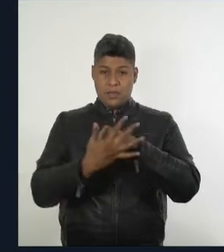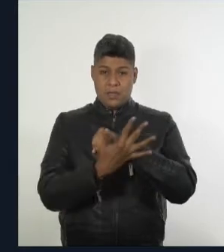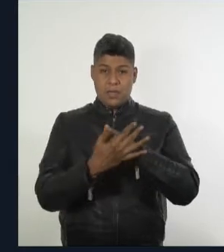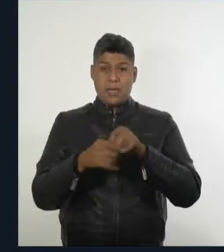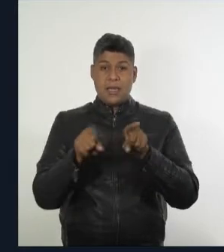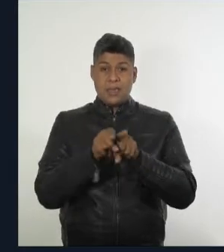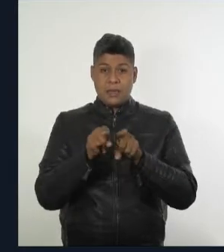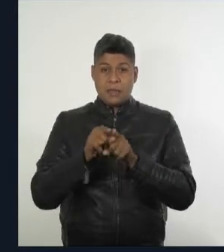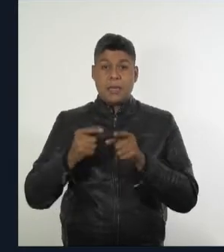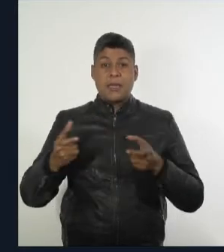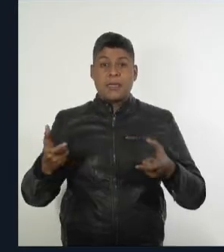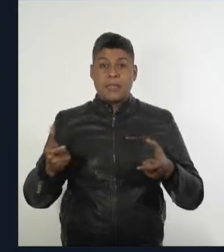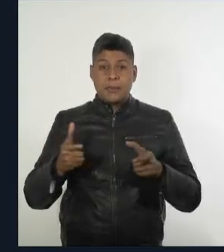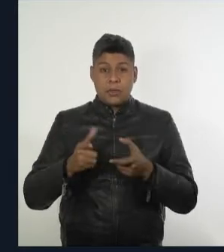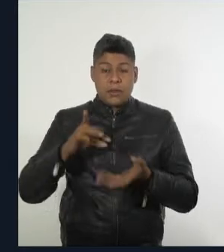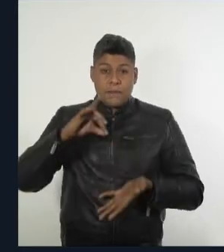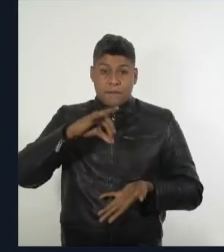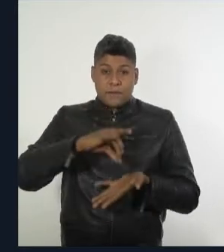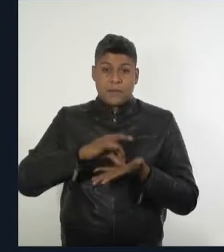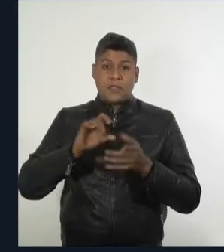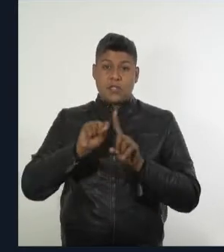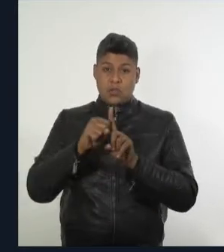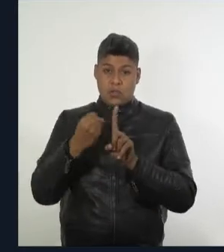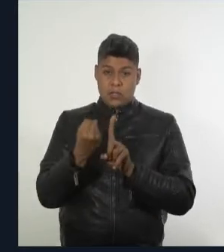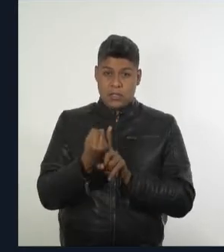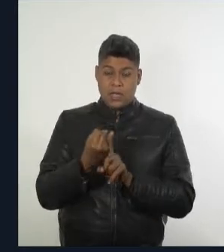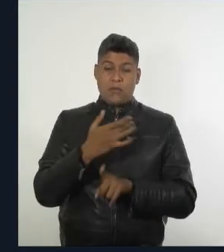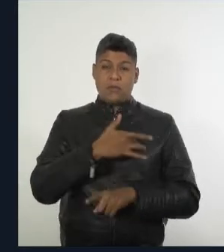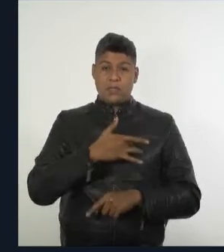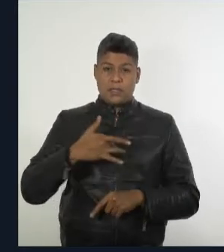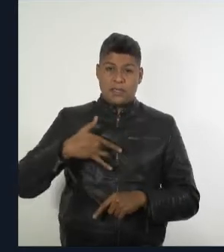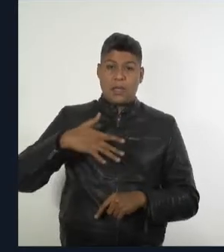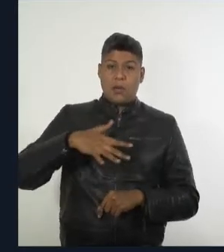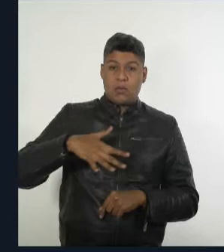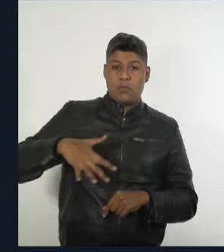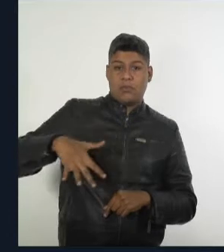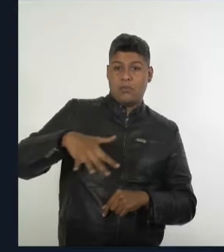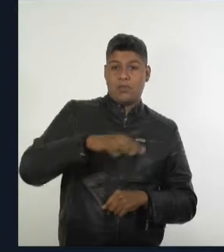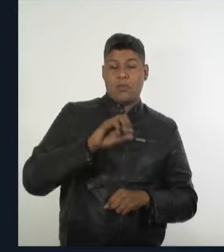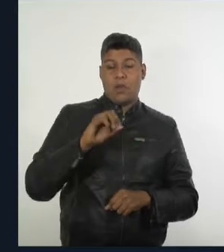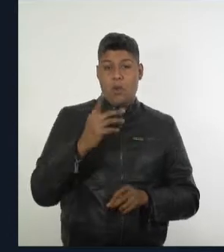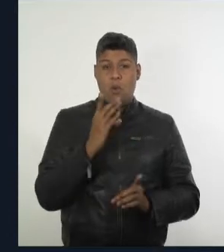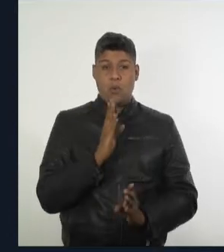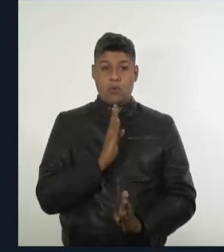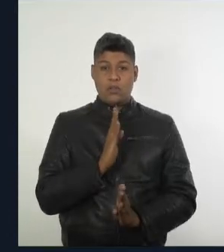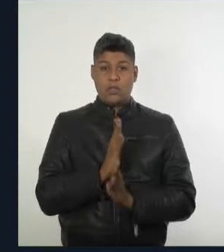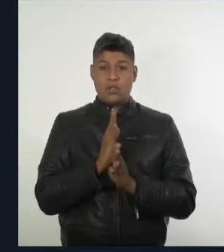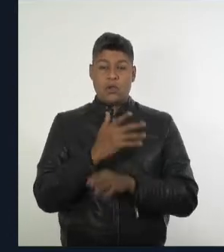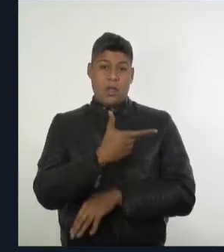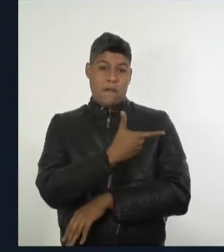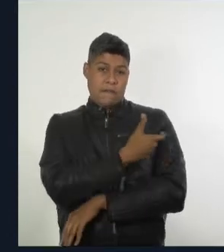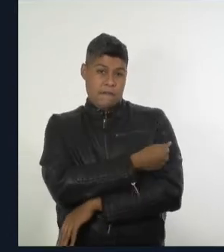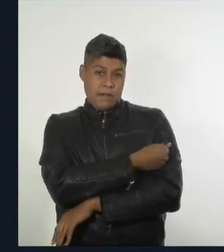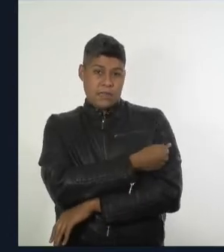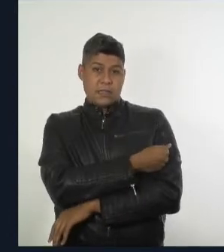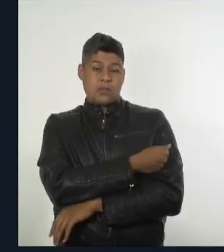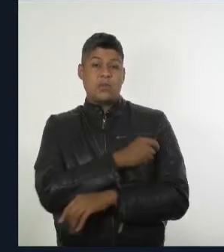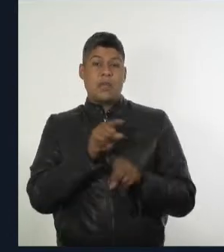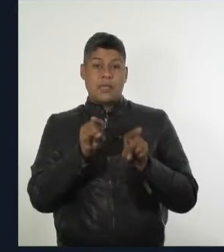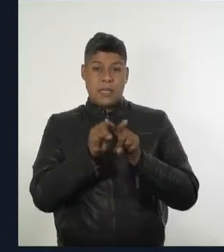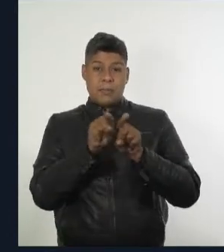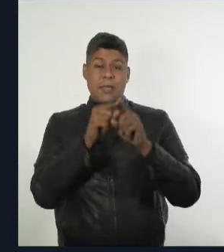relação à diminuição da eficácia das medidas sociais e de saúde pública ou diagnósticos, vacinas e de